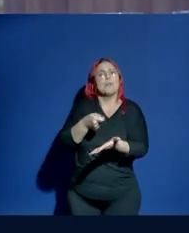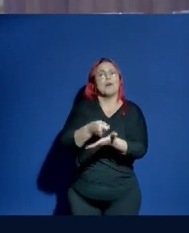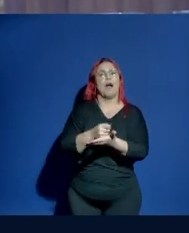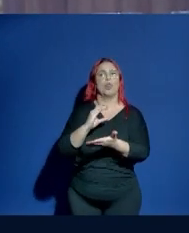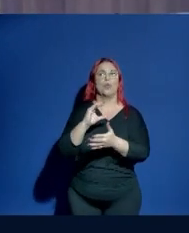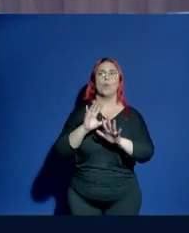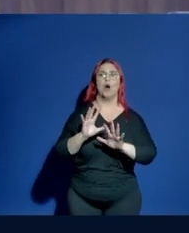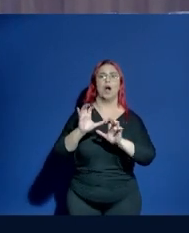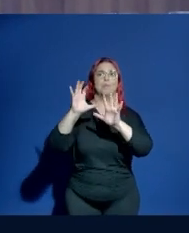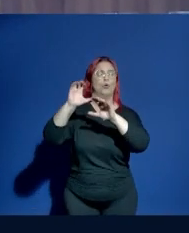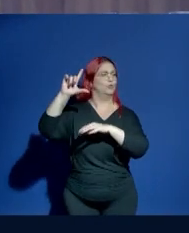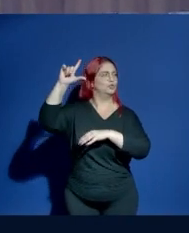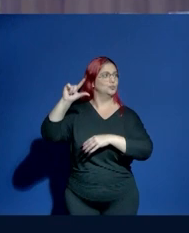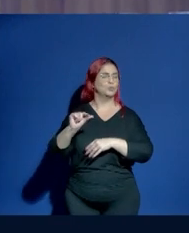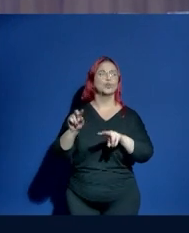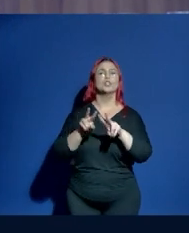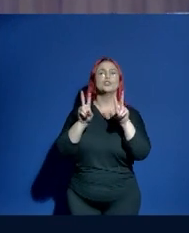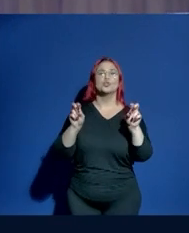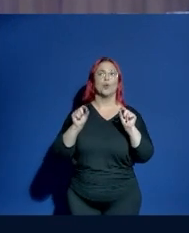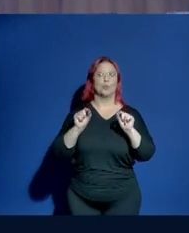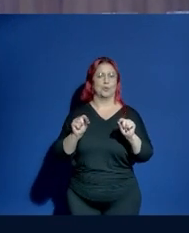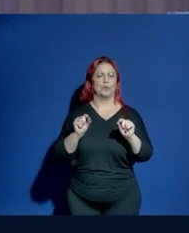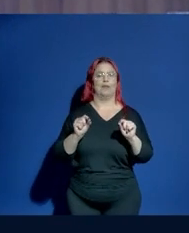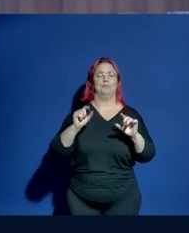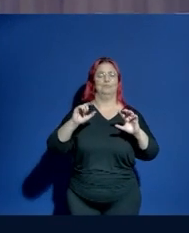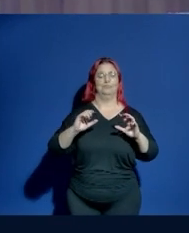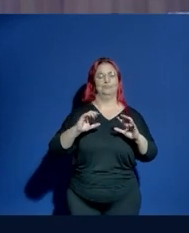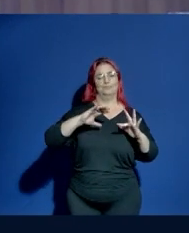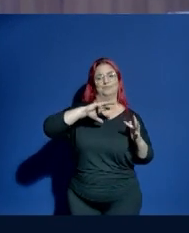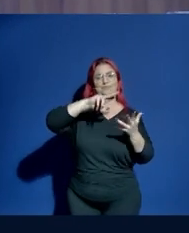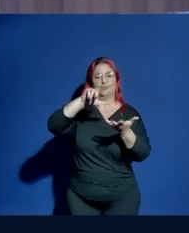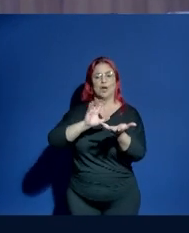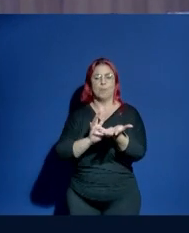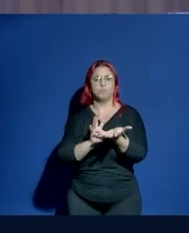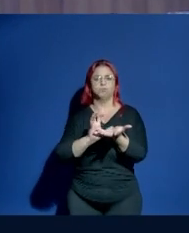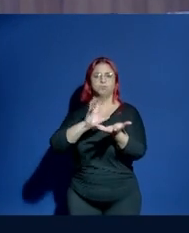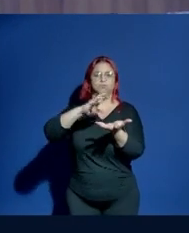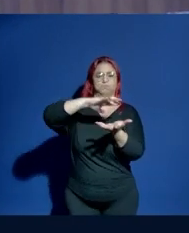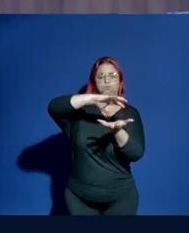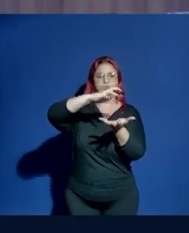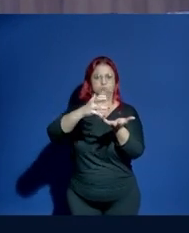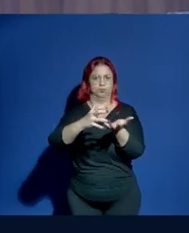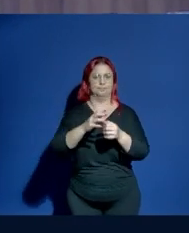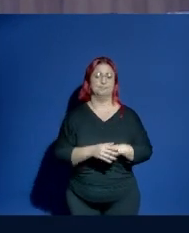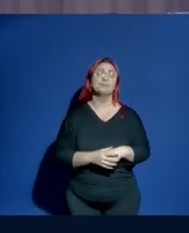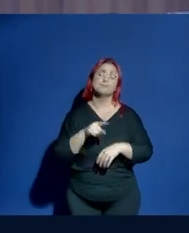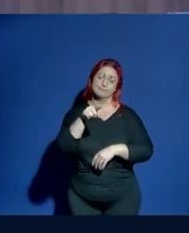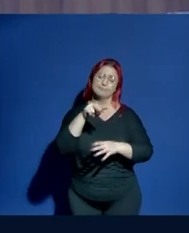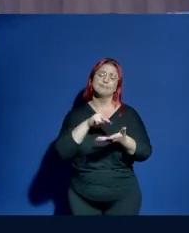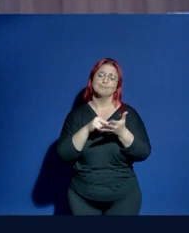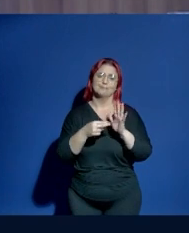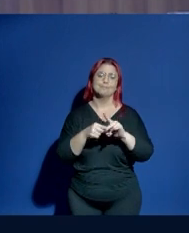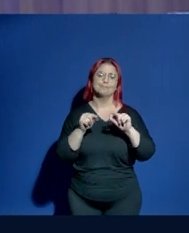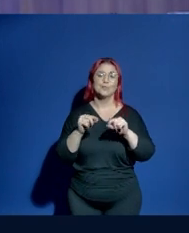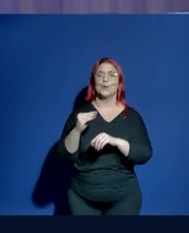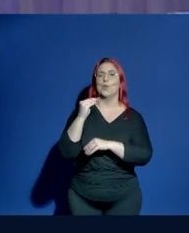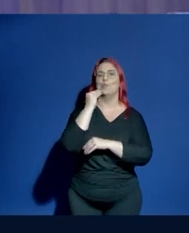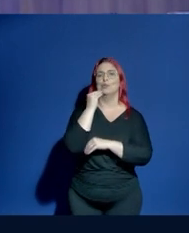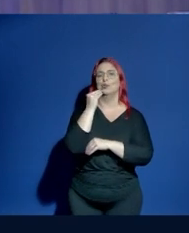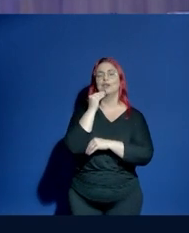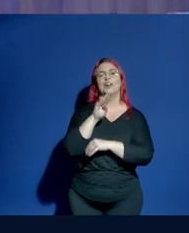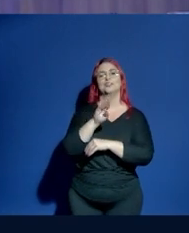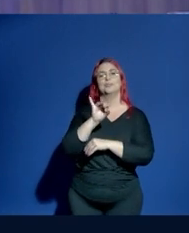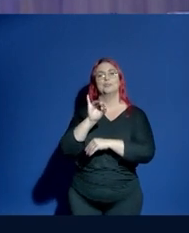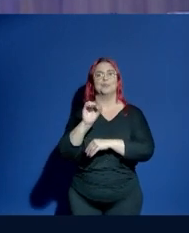mais baixa de gases de efeito estufa E com isso já era uma oportunidade muito grande para o biogás eu queria começar